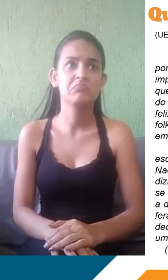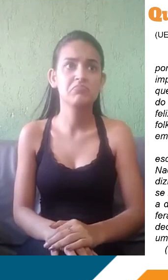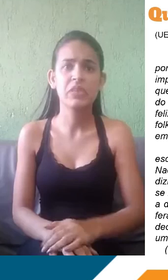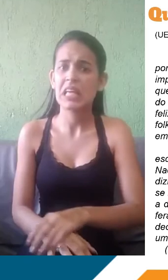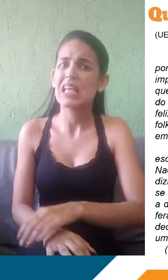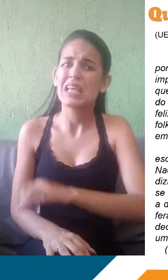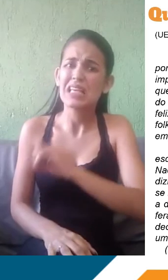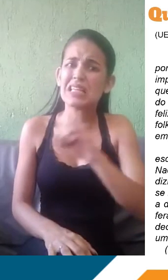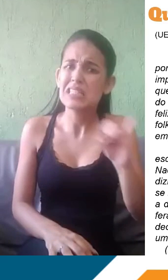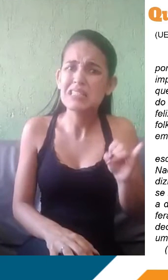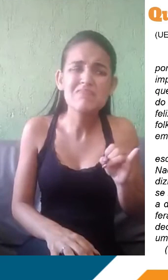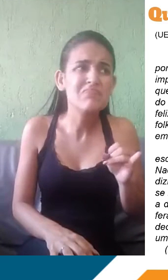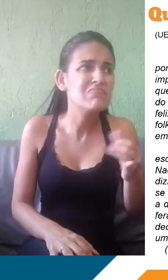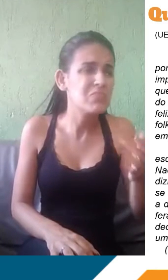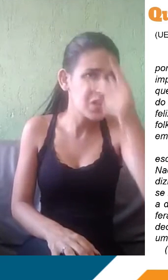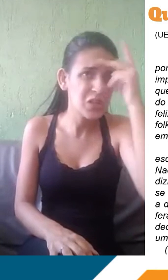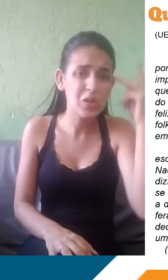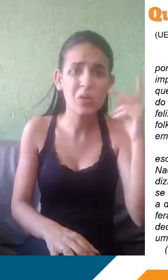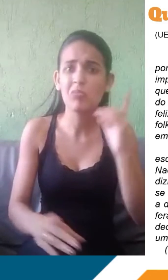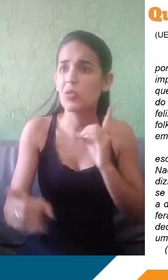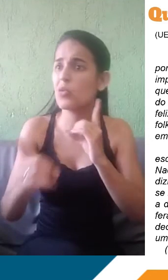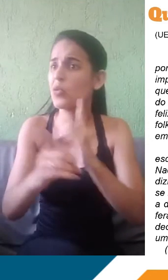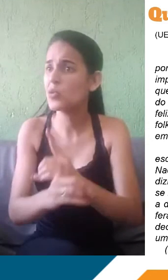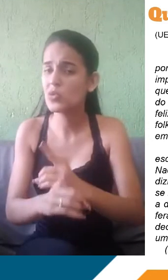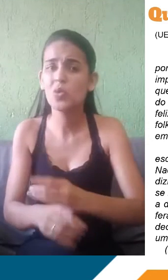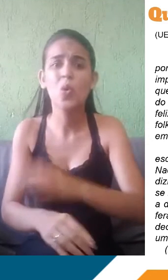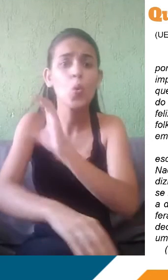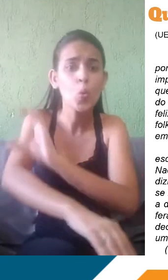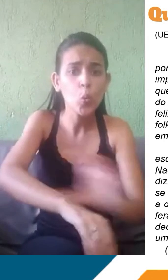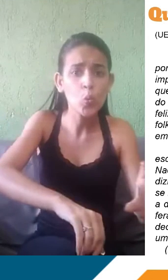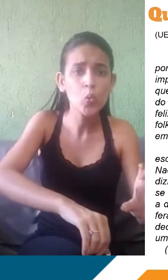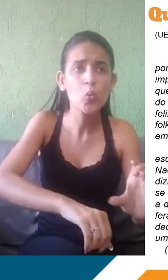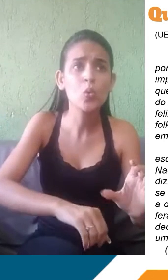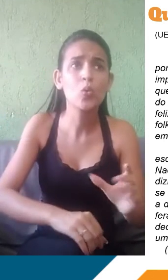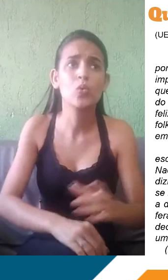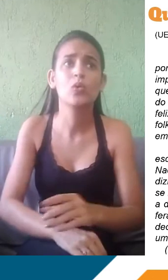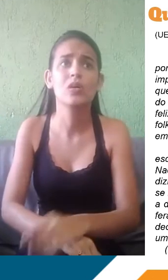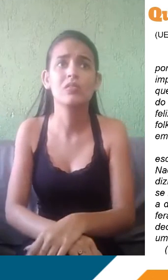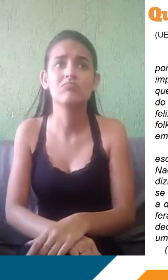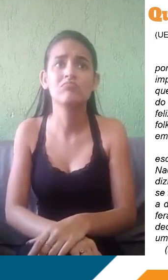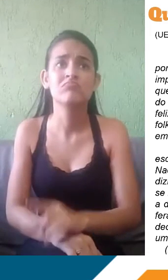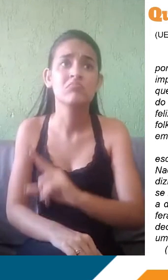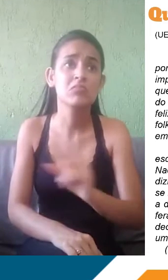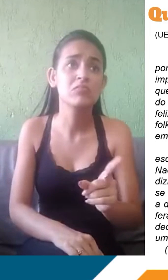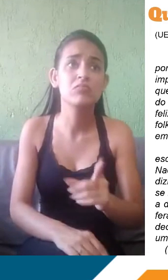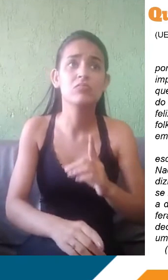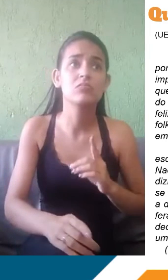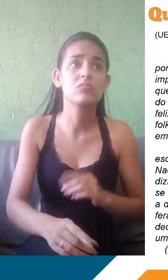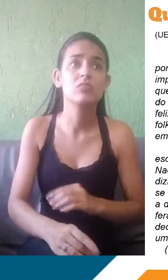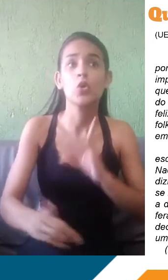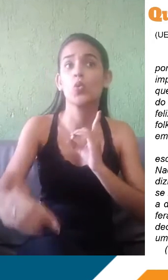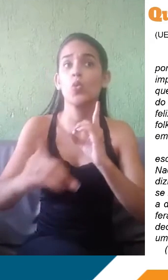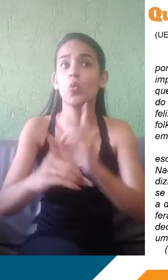Nenhuma, nenhuma. O tupi encontrou a incredulidade geral, o riso, a mofa, o